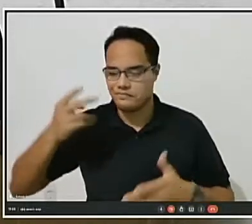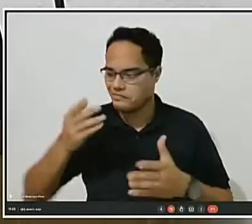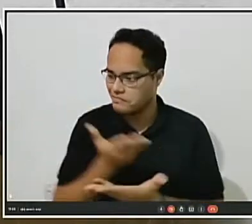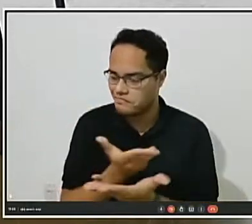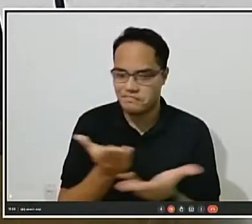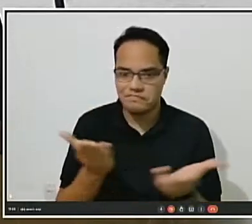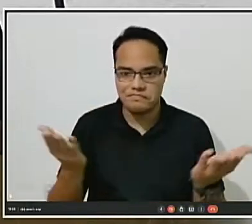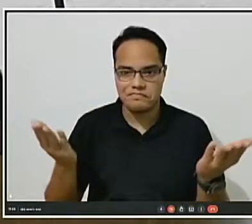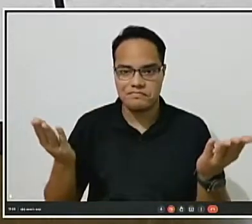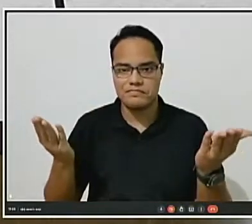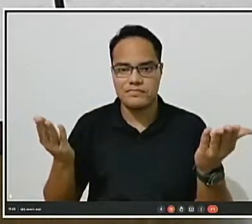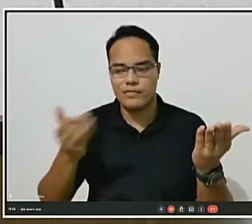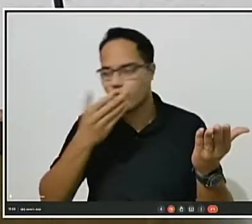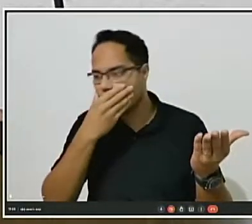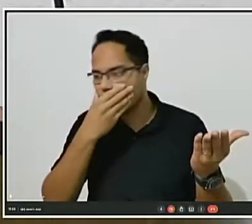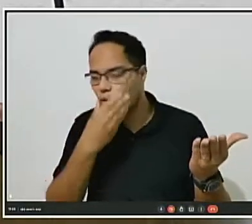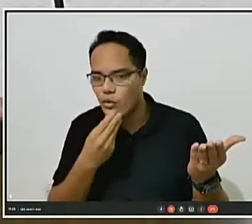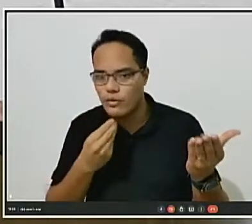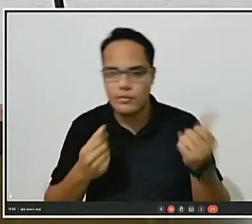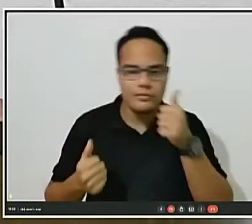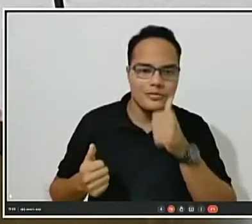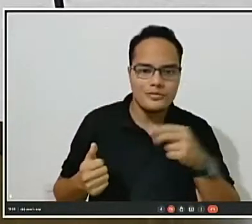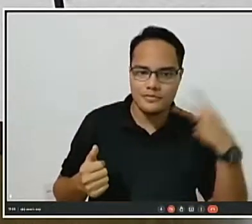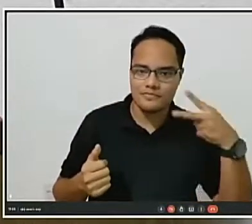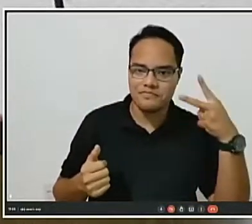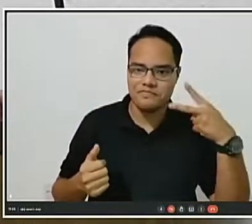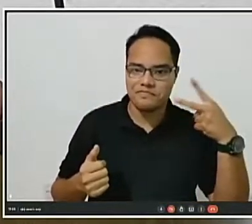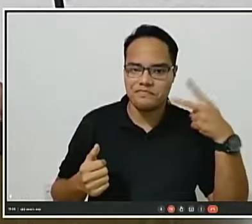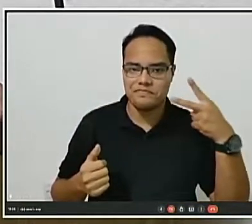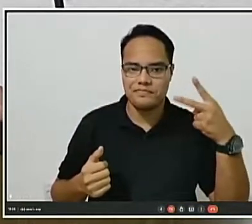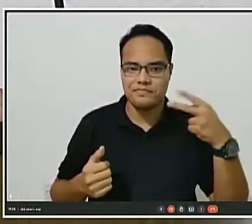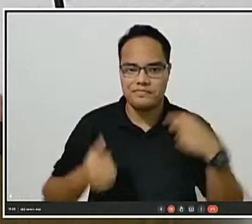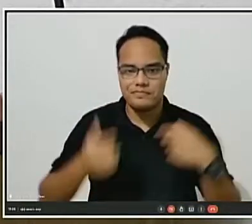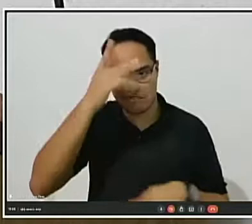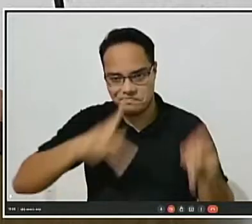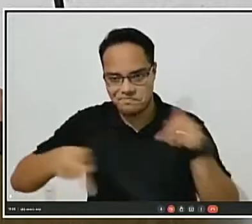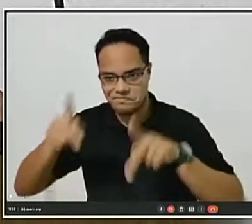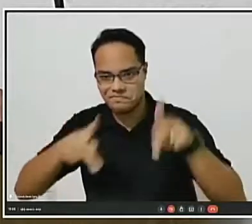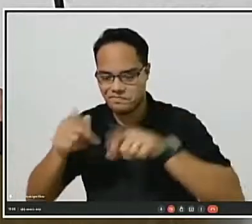vereadoras, munícipes presentes aqui na Assembleia,